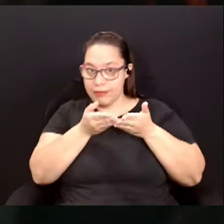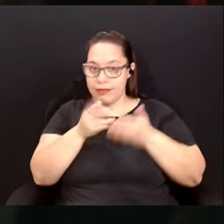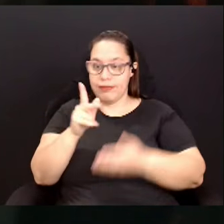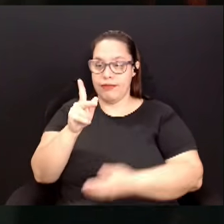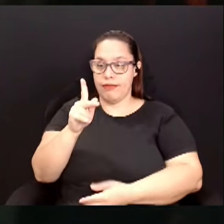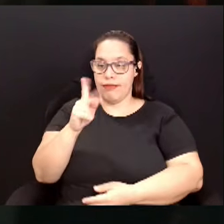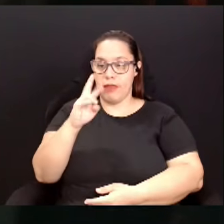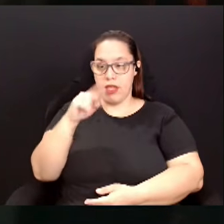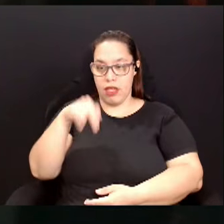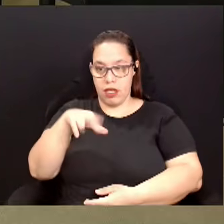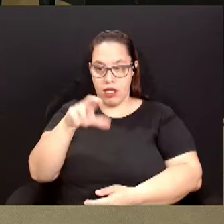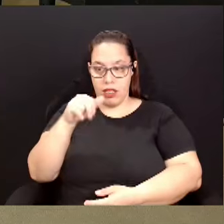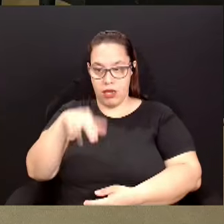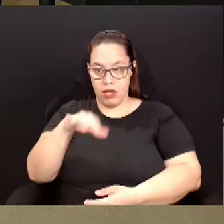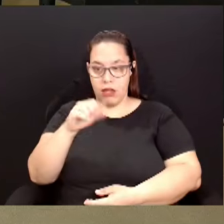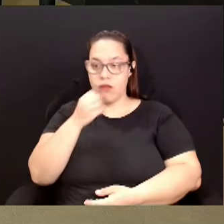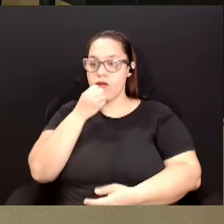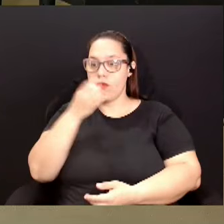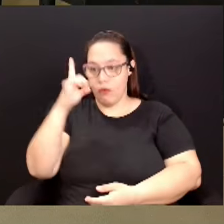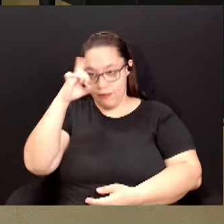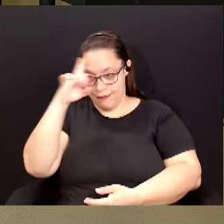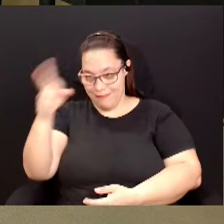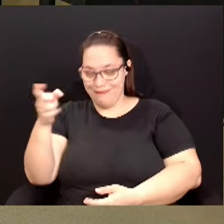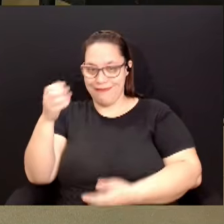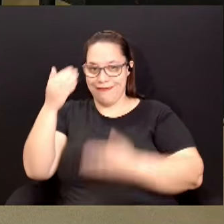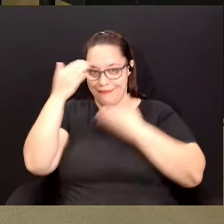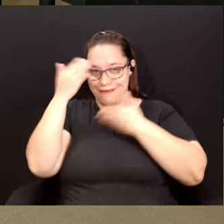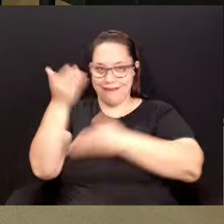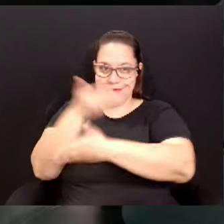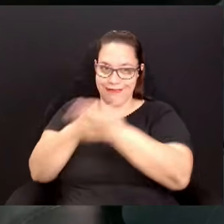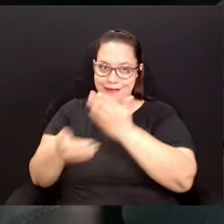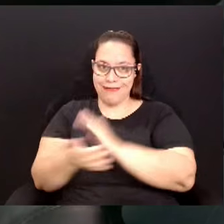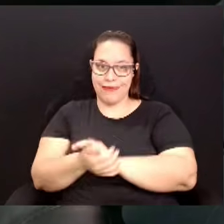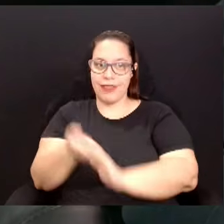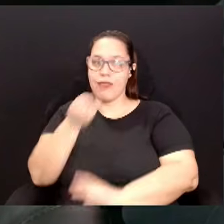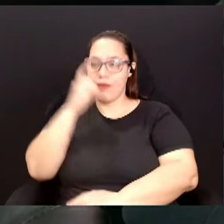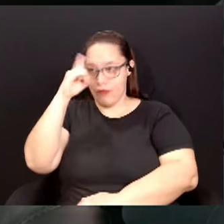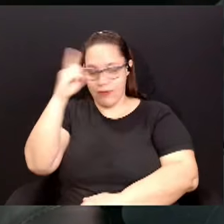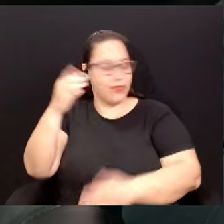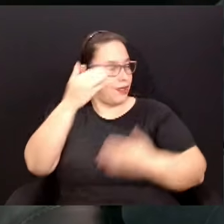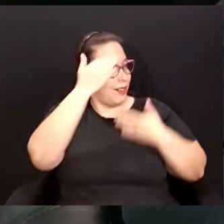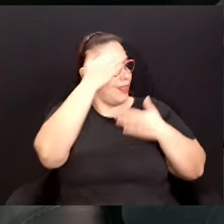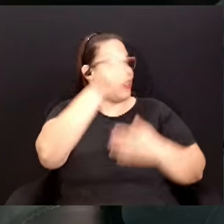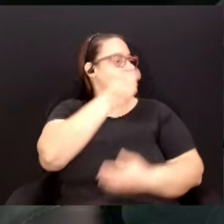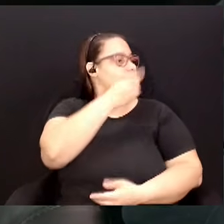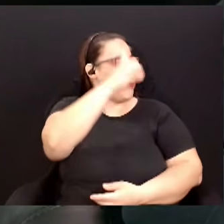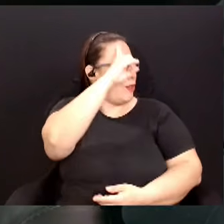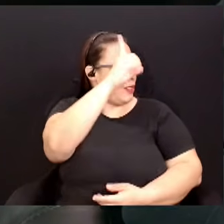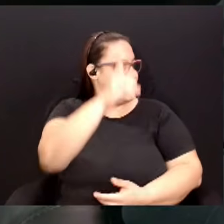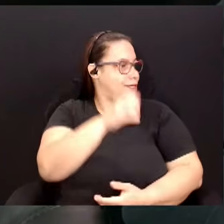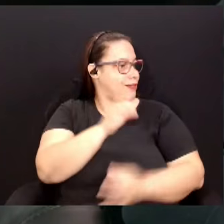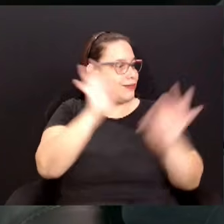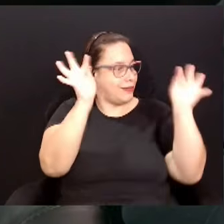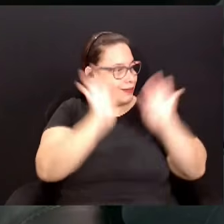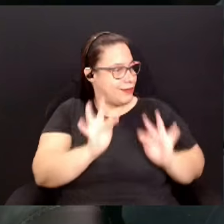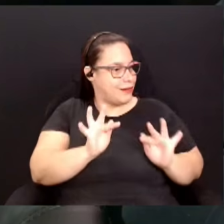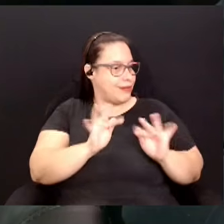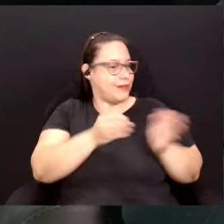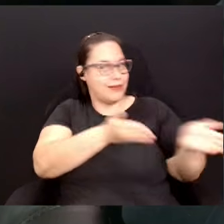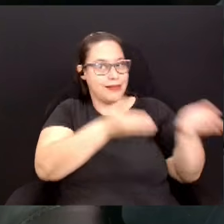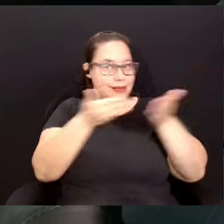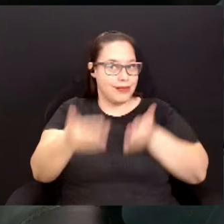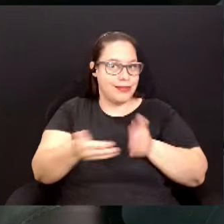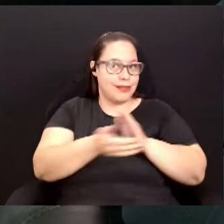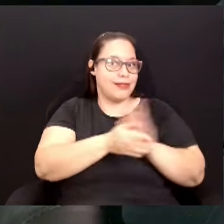Rocha. Seja muito bem-vinda. Obrigada pela sua participação. Bom dia. Obrigada, bom dia. Estou muito feliz pelo convite. Espero colaborar